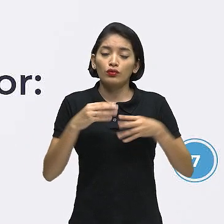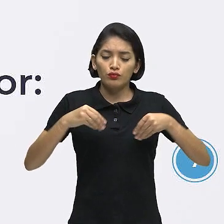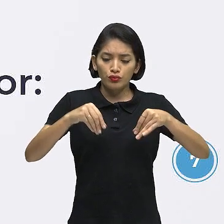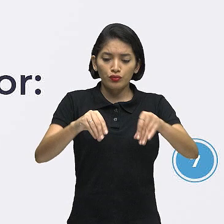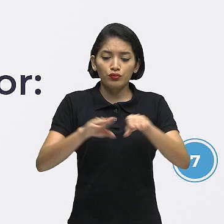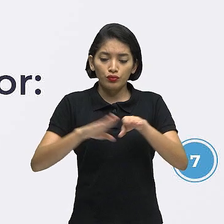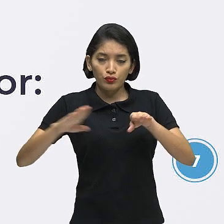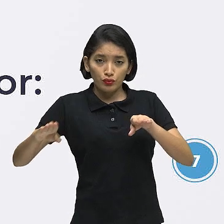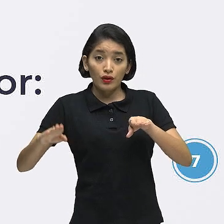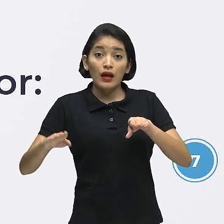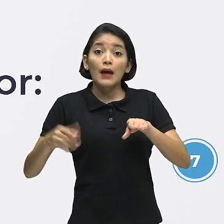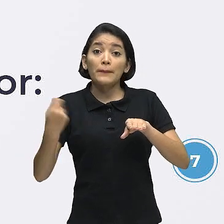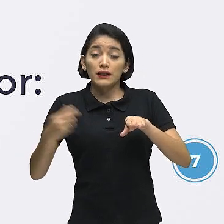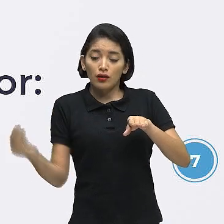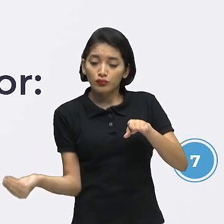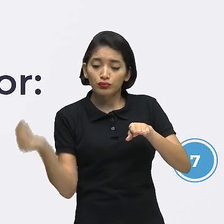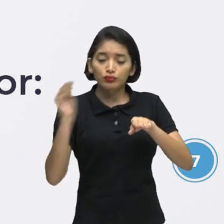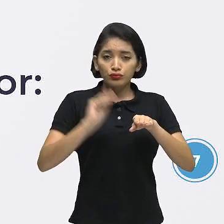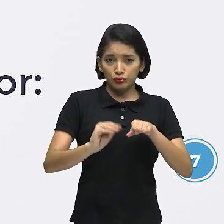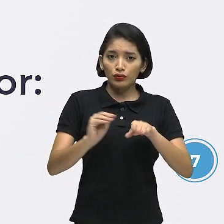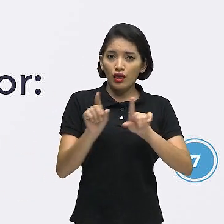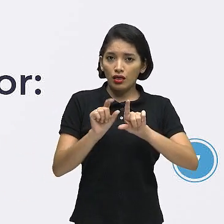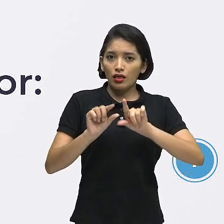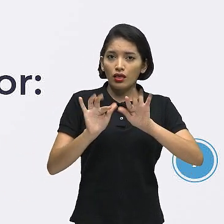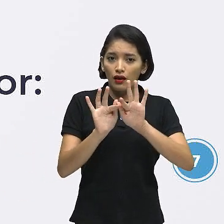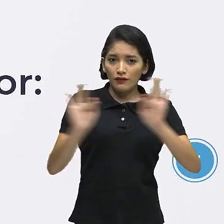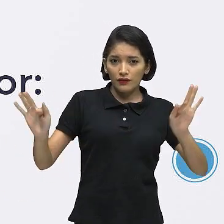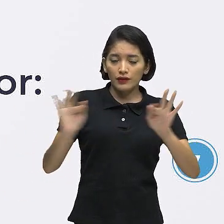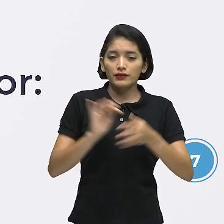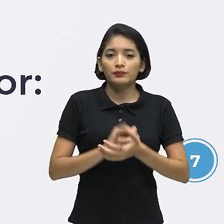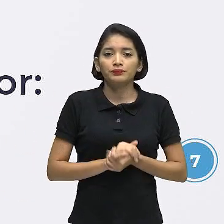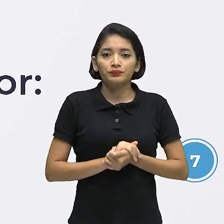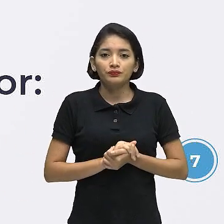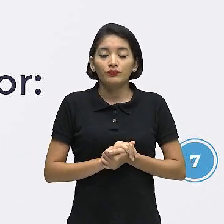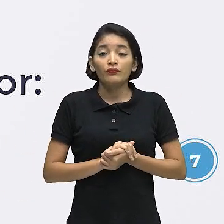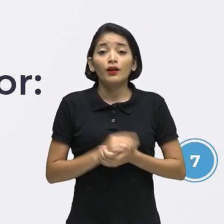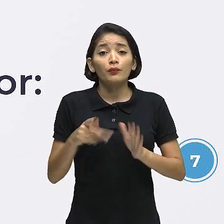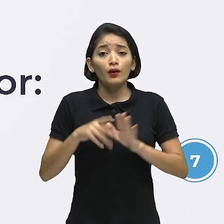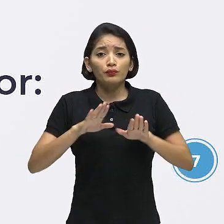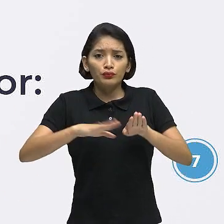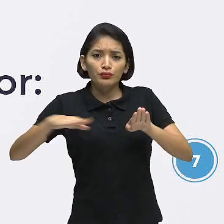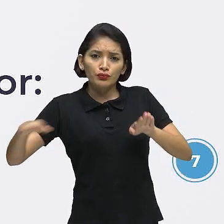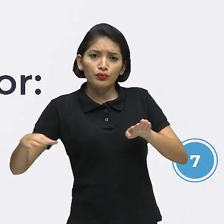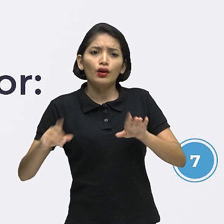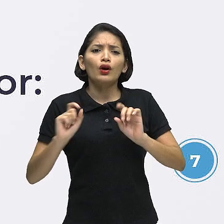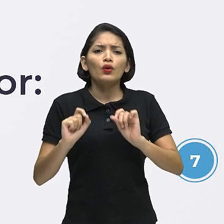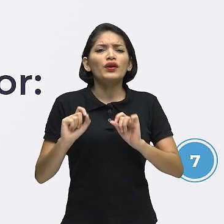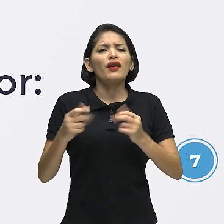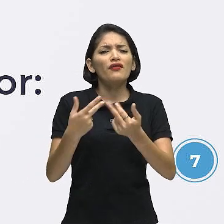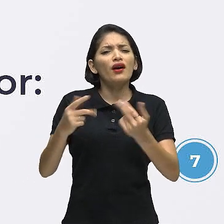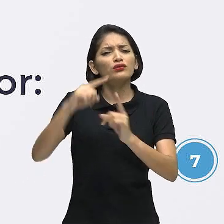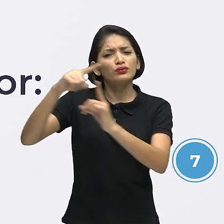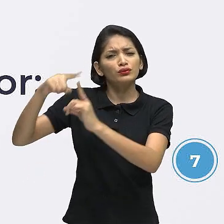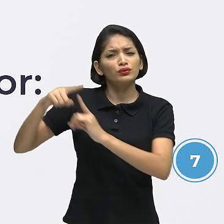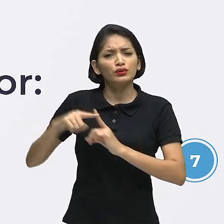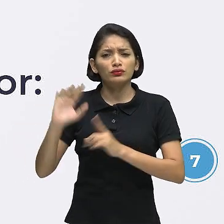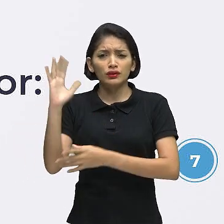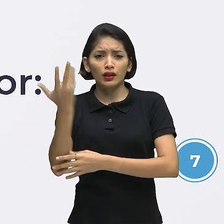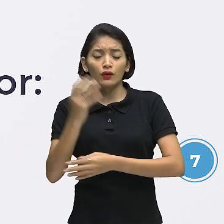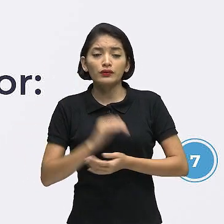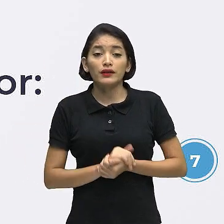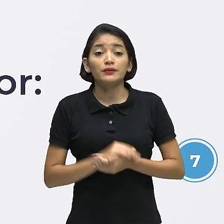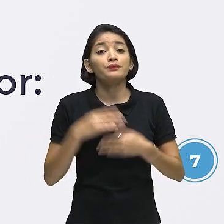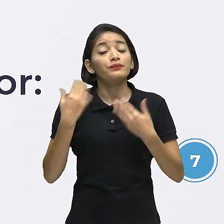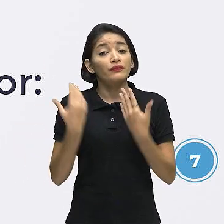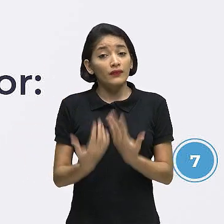gente vai completar essa frase, tá? Da crosta terrestre, resultado da ação conjunta de diversos fatores. Esse recurso